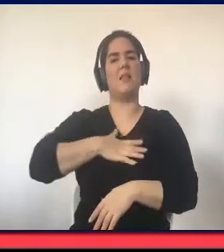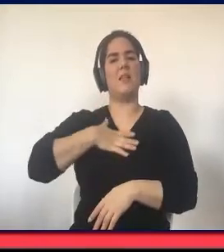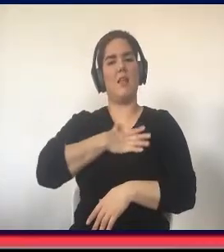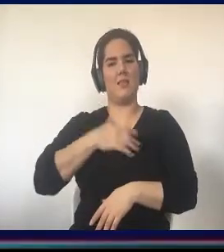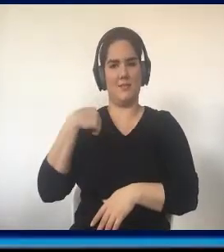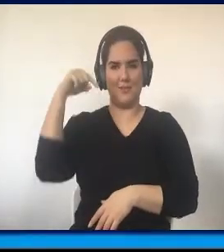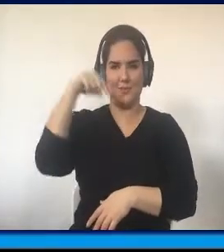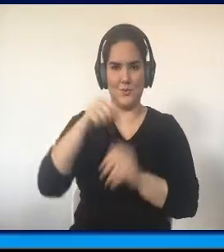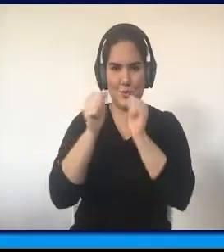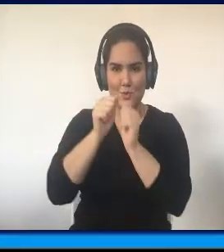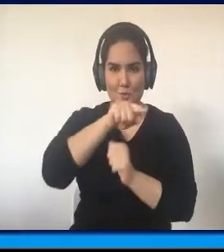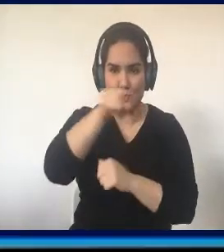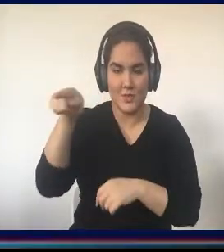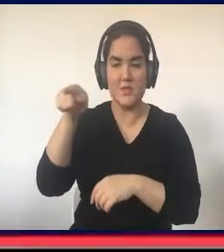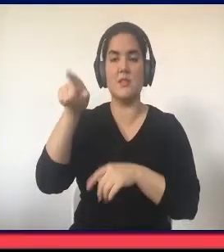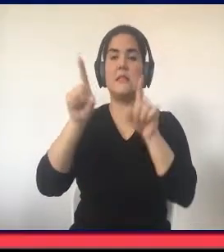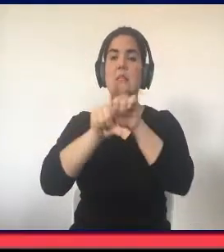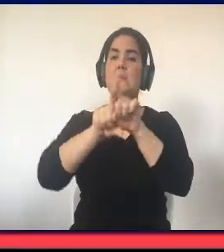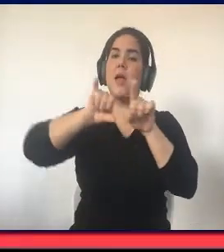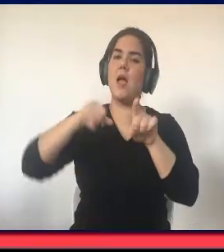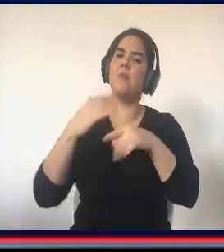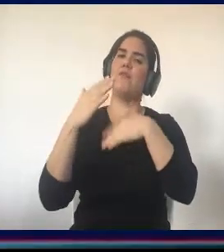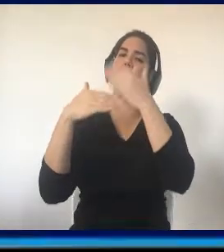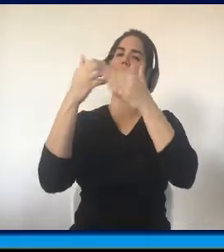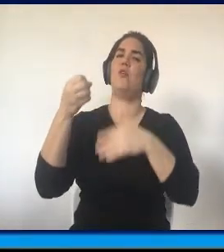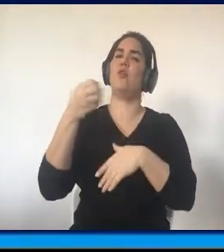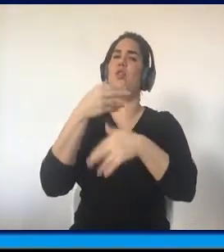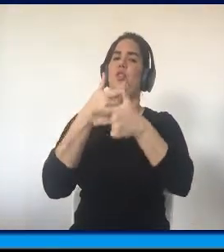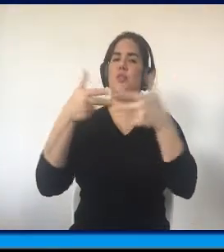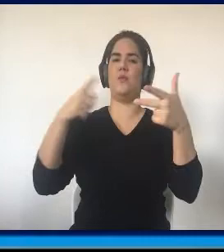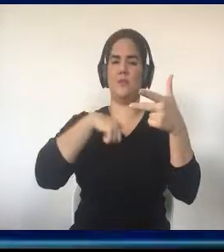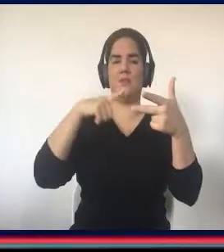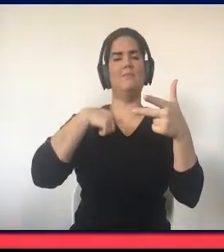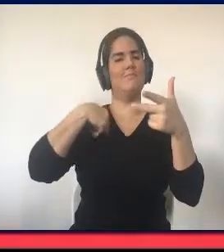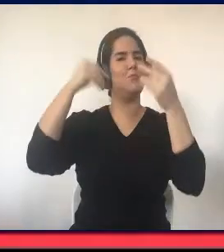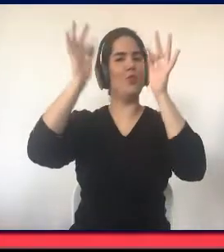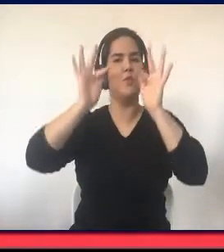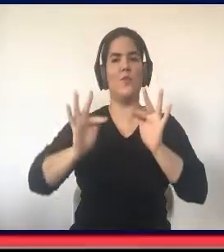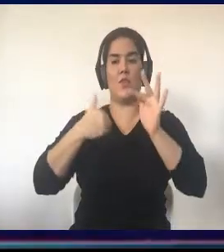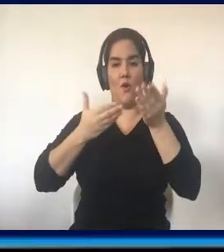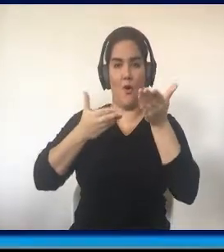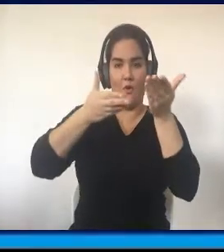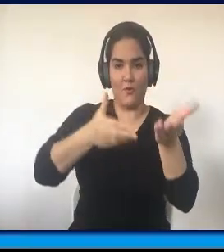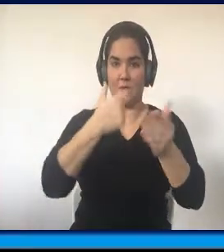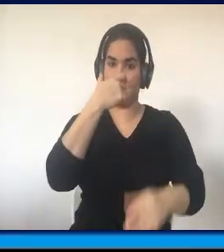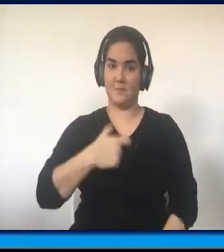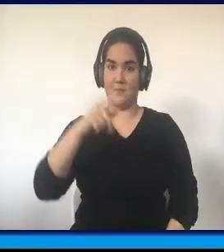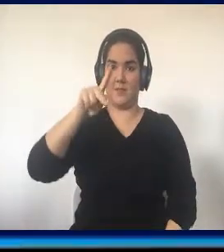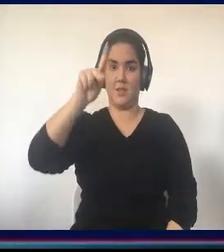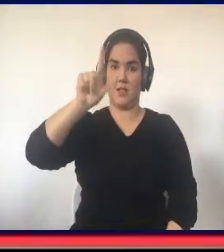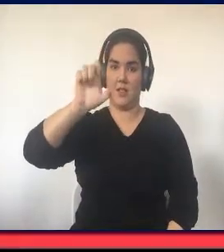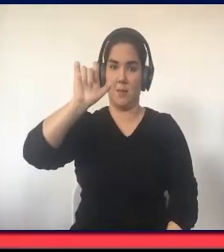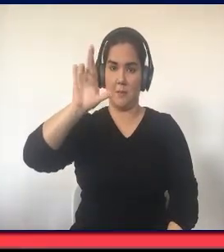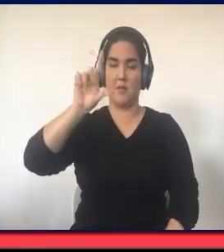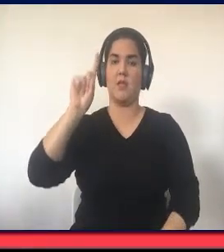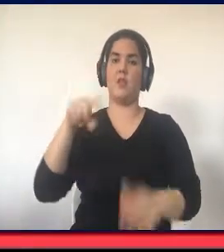junto dessa evolução e inovação aí do podcast, estou muito feliz pelo convite. Eu sou o Kleber Júnior do Clube dos Recreadores.